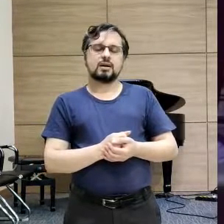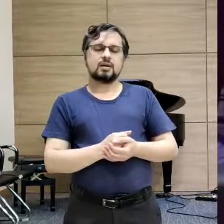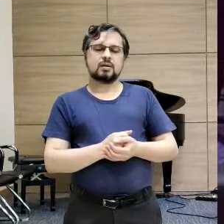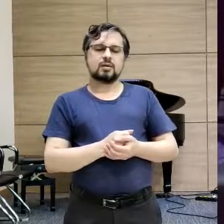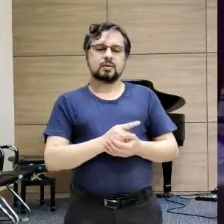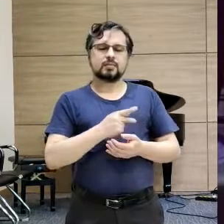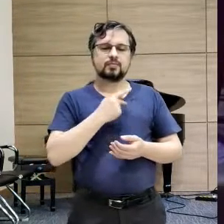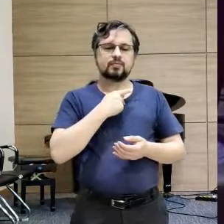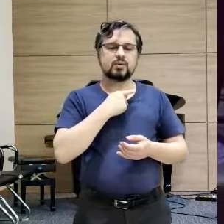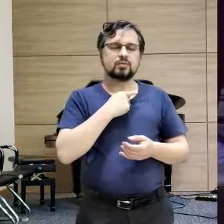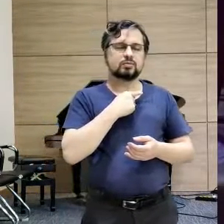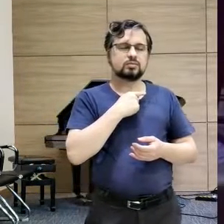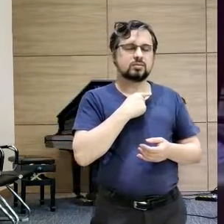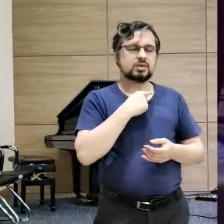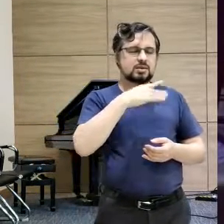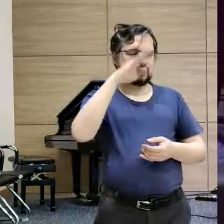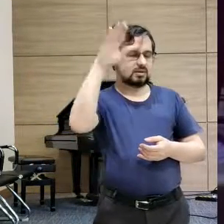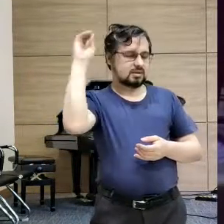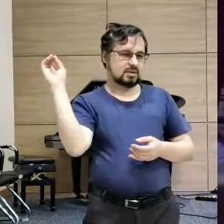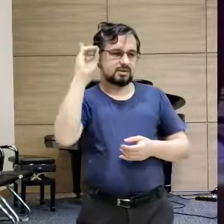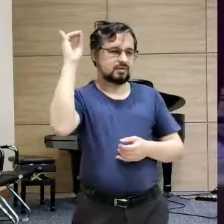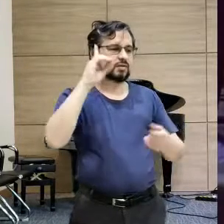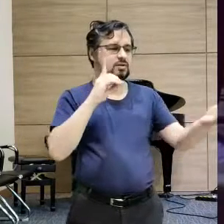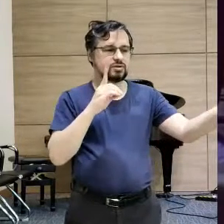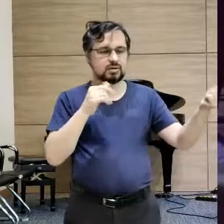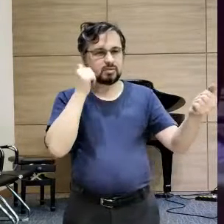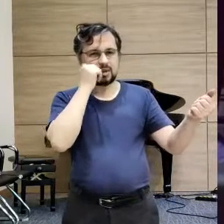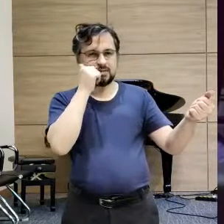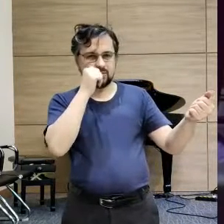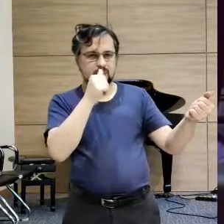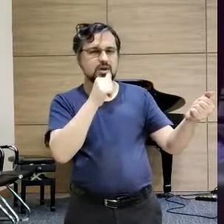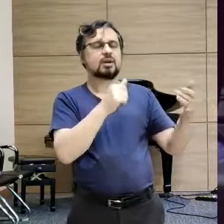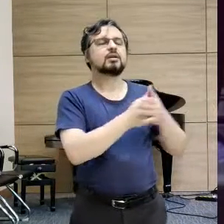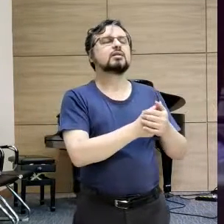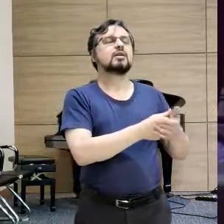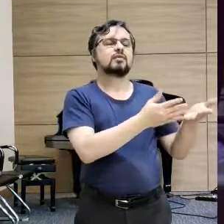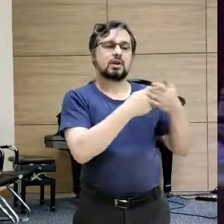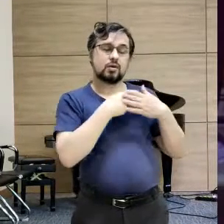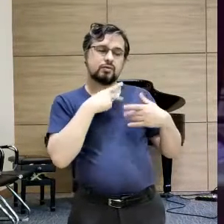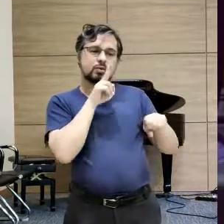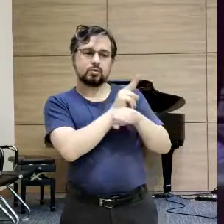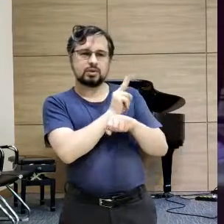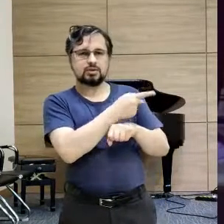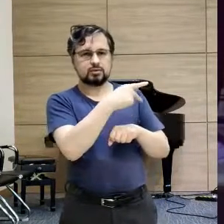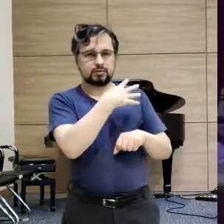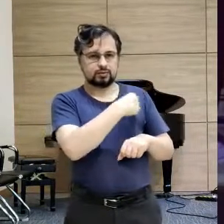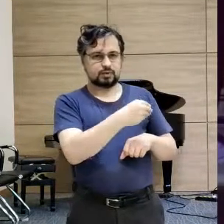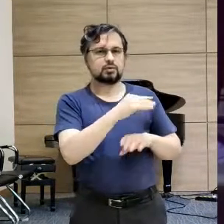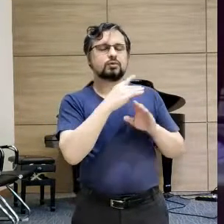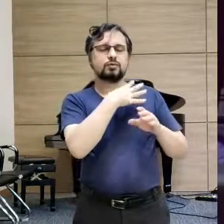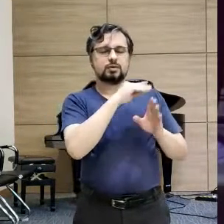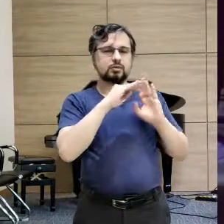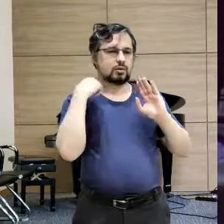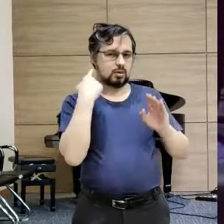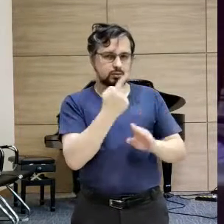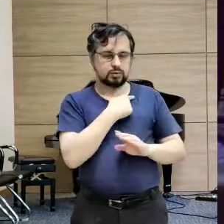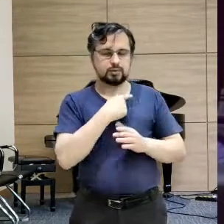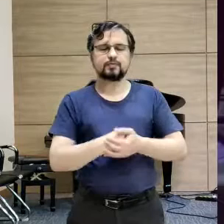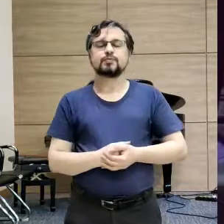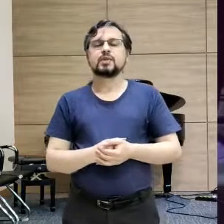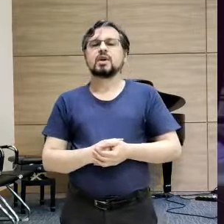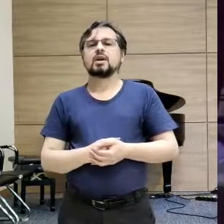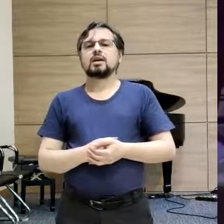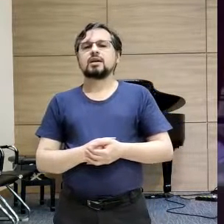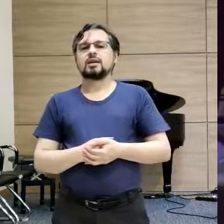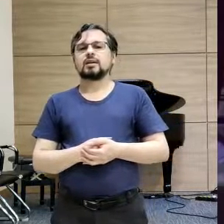entra o contexto que vai ligar com o Salmo 51. Antes disso, chega um profeta, chega um homem